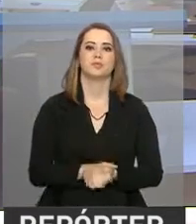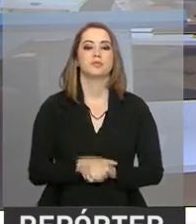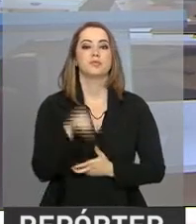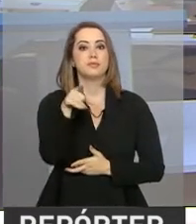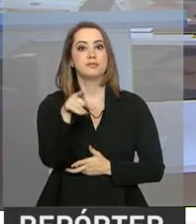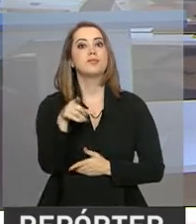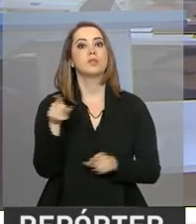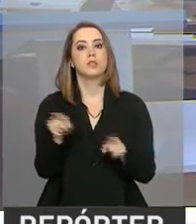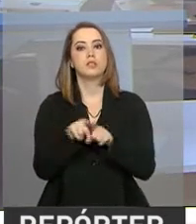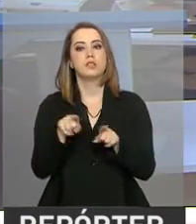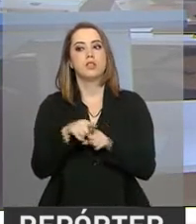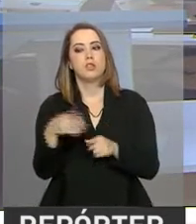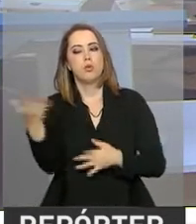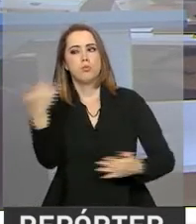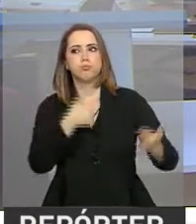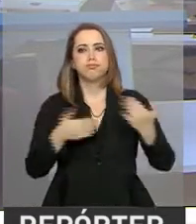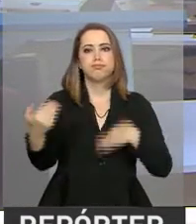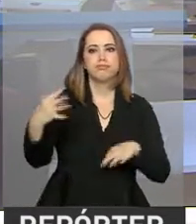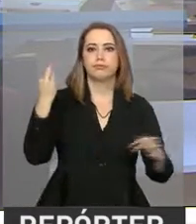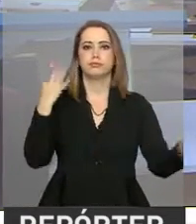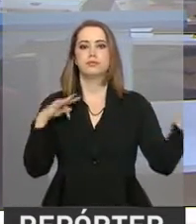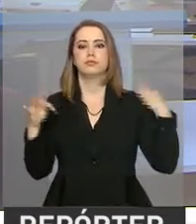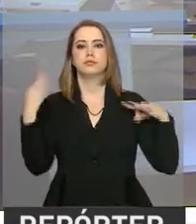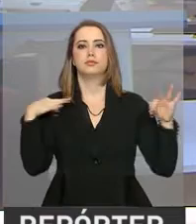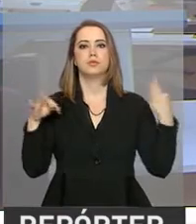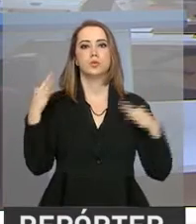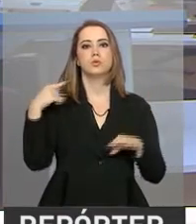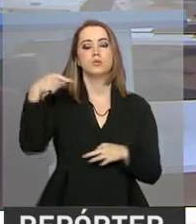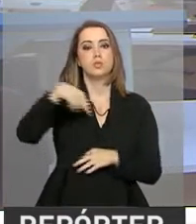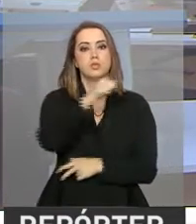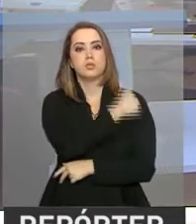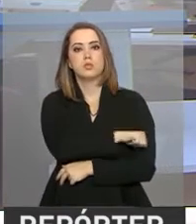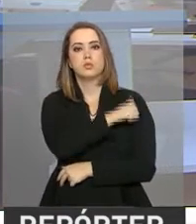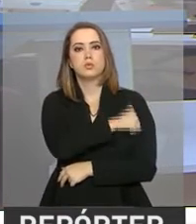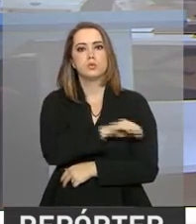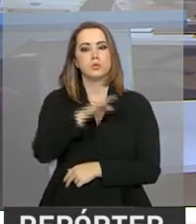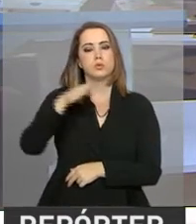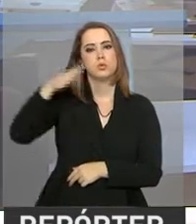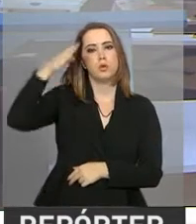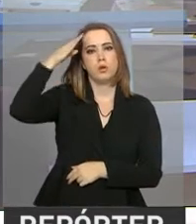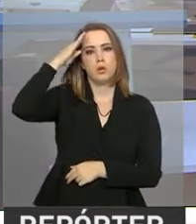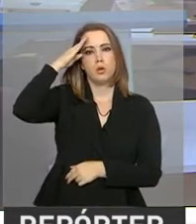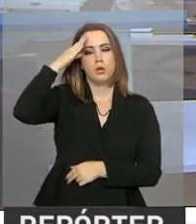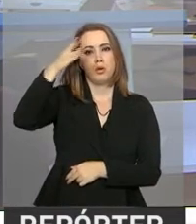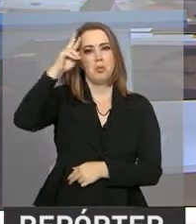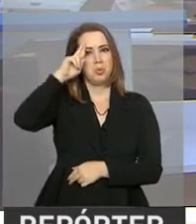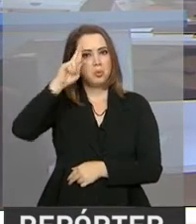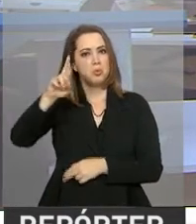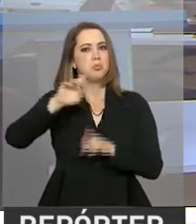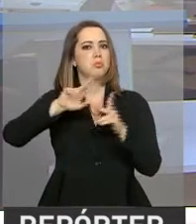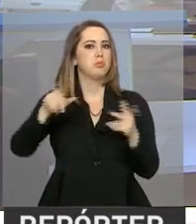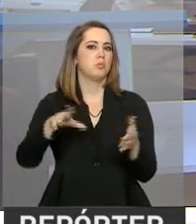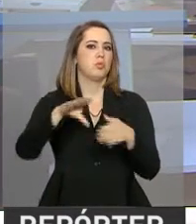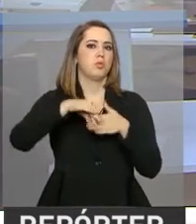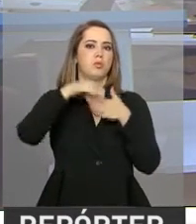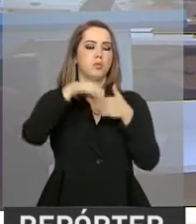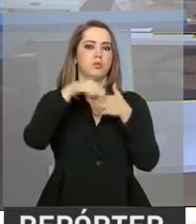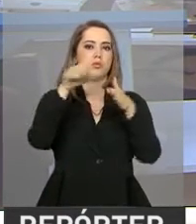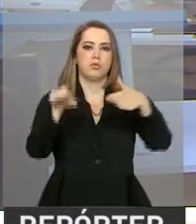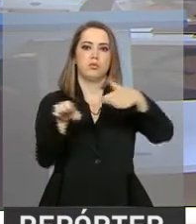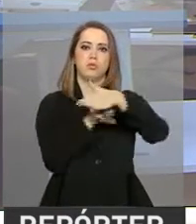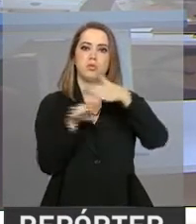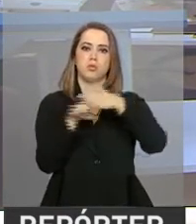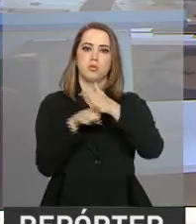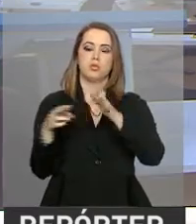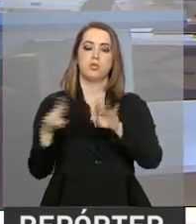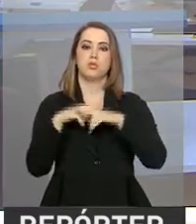aproveitando o grande movimento de turistas no Rio de Janeiro, autoridades e líderes empresariais se reuniram hoje para discutir oportunidades de